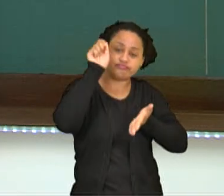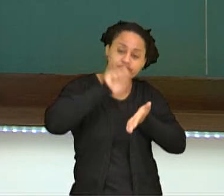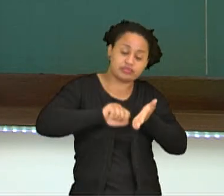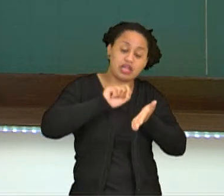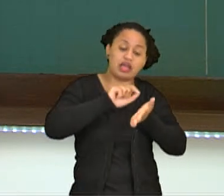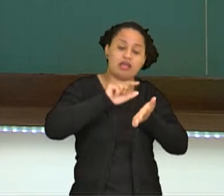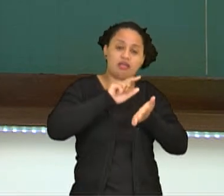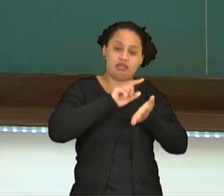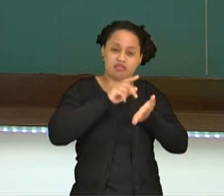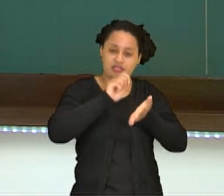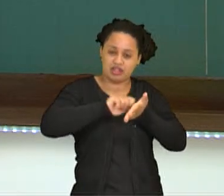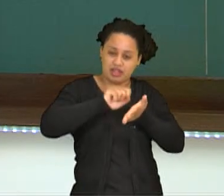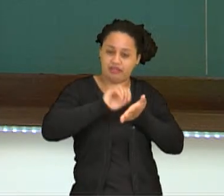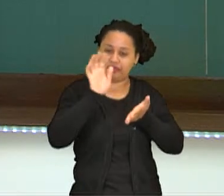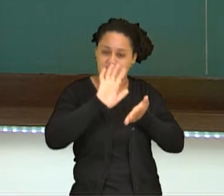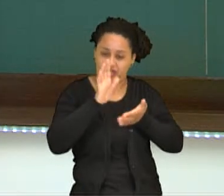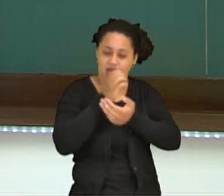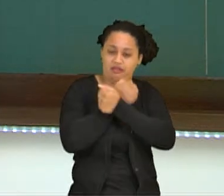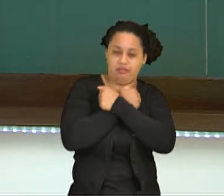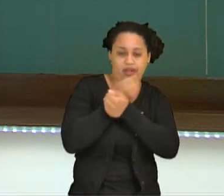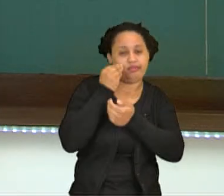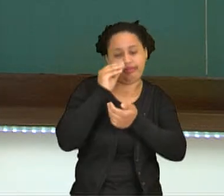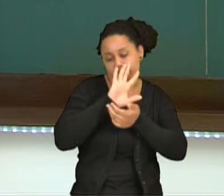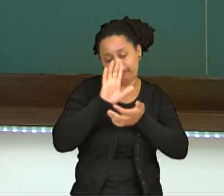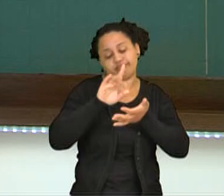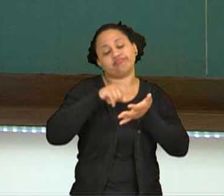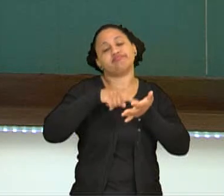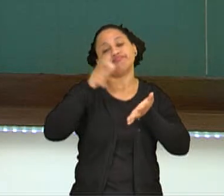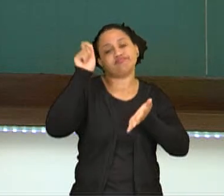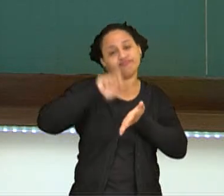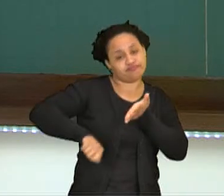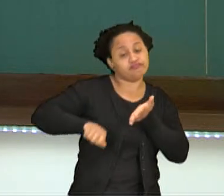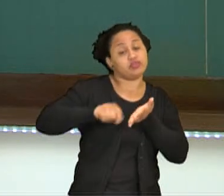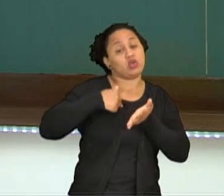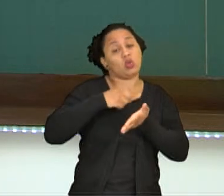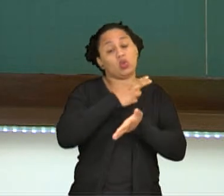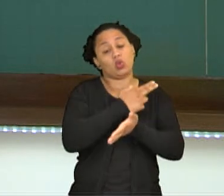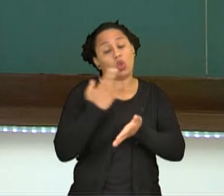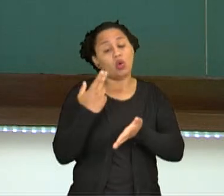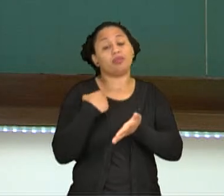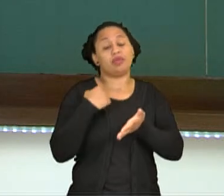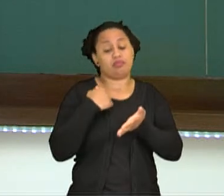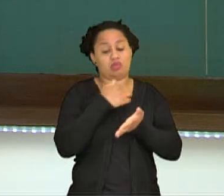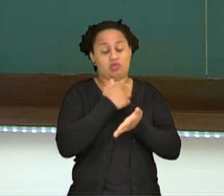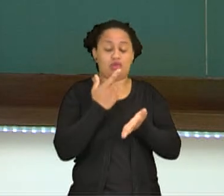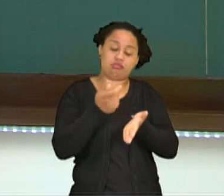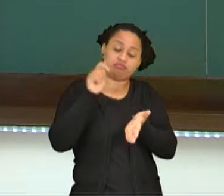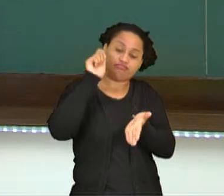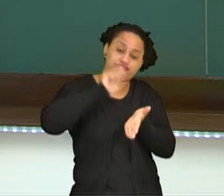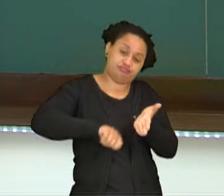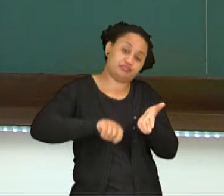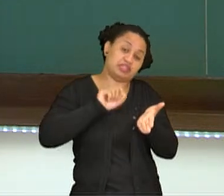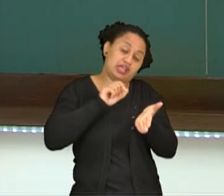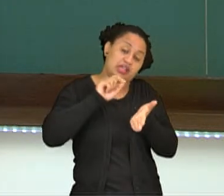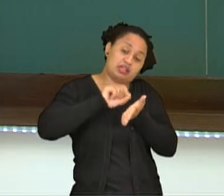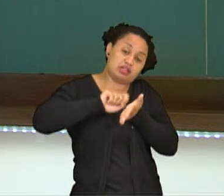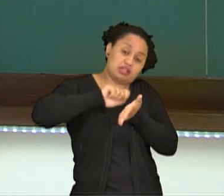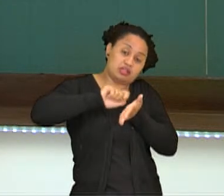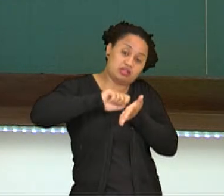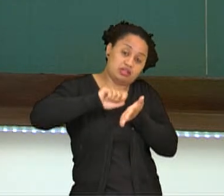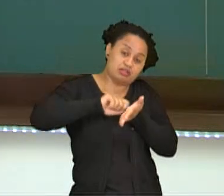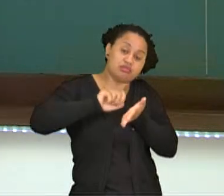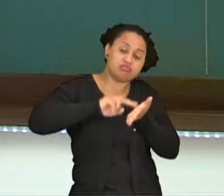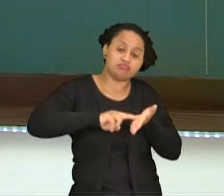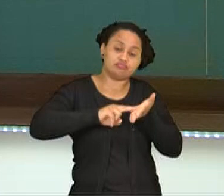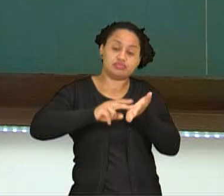abaixo, depois das saudações e da despedida. Então aí você se identifica. Quem escreve a carta, logicamente, né,